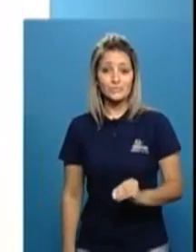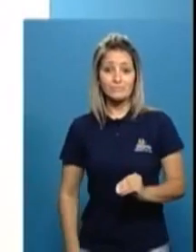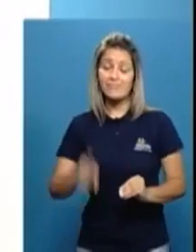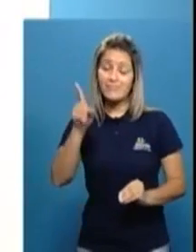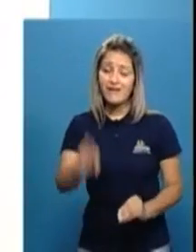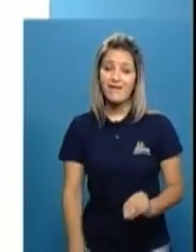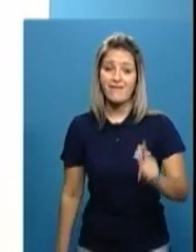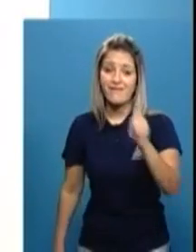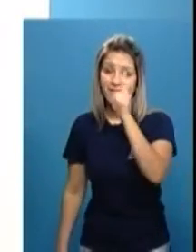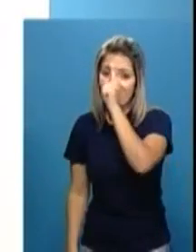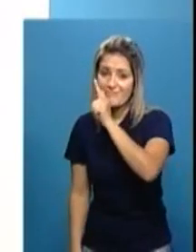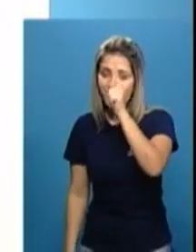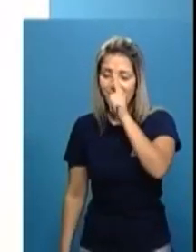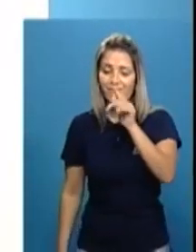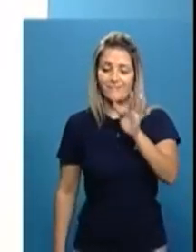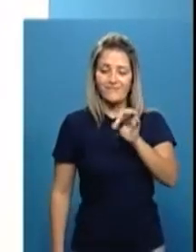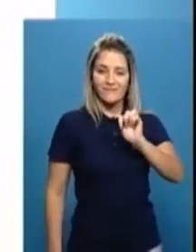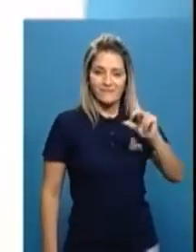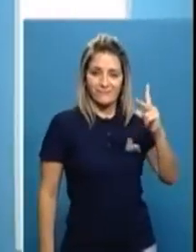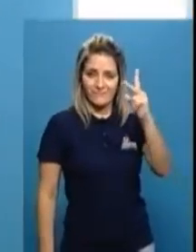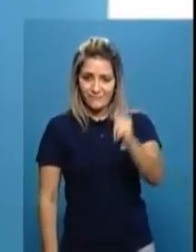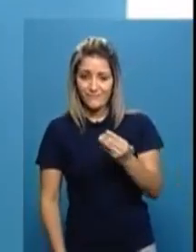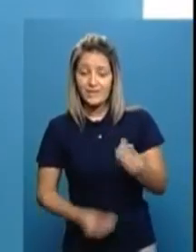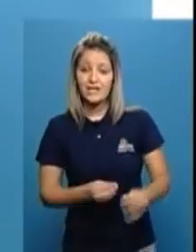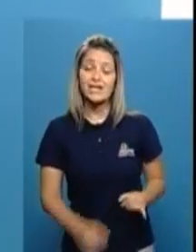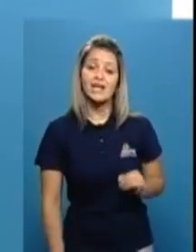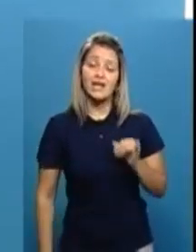gargalos. Basta que uma das operações,